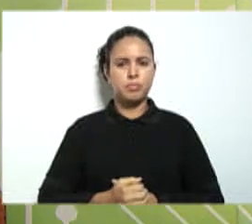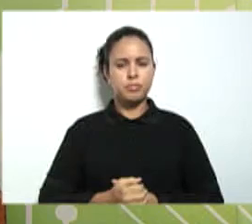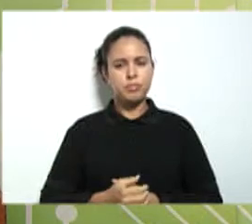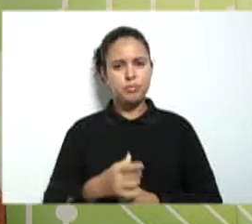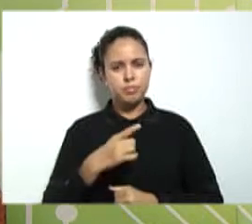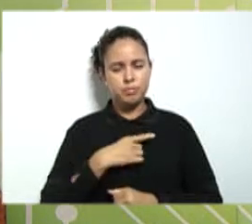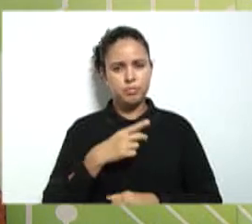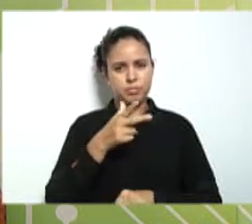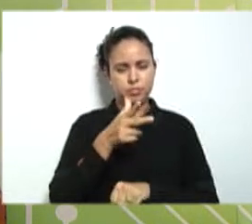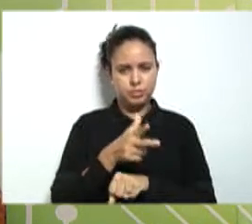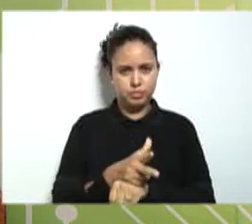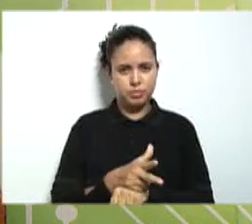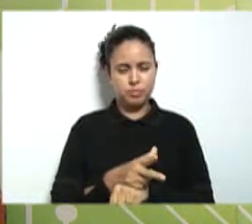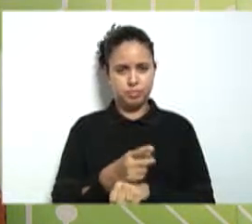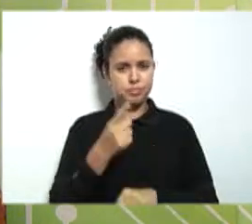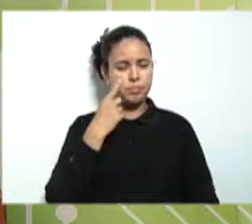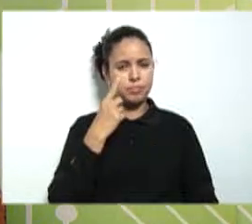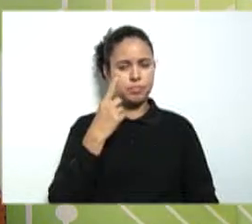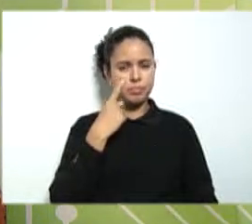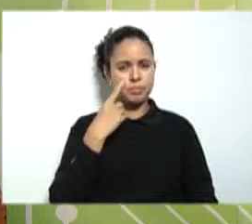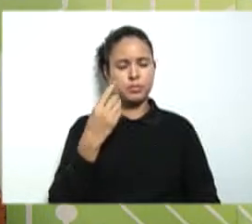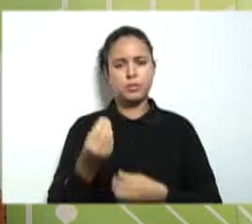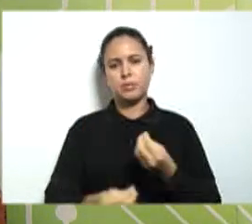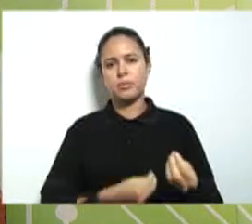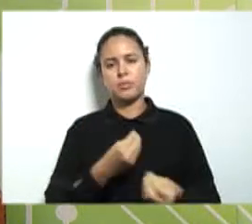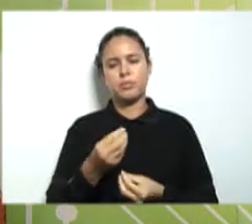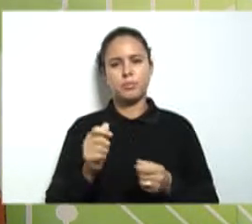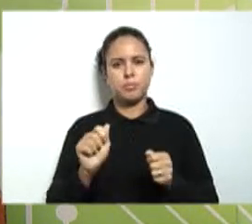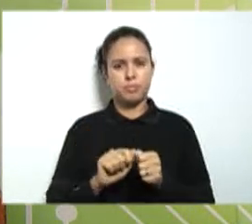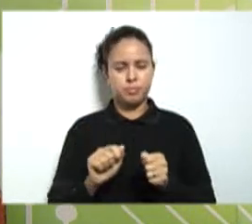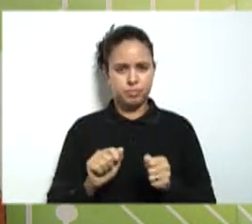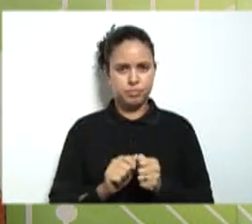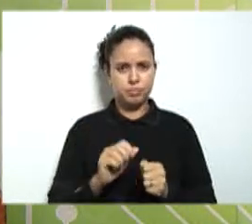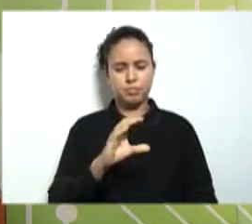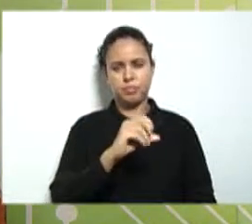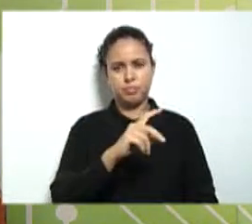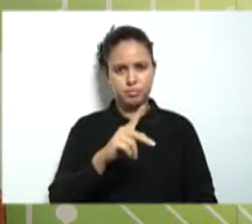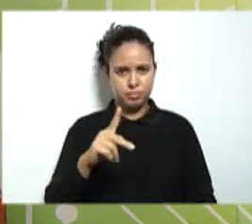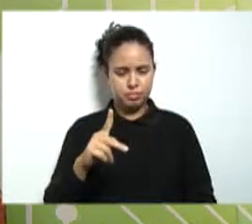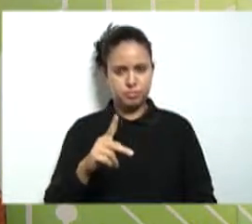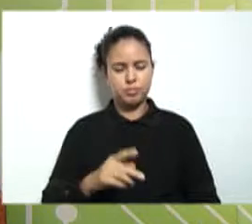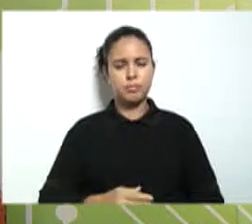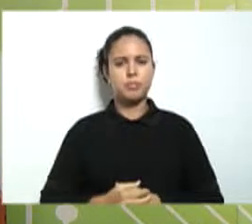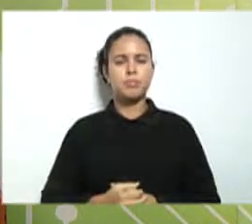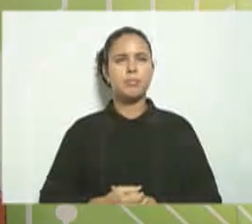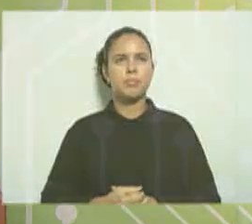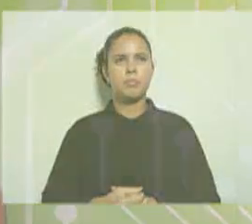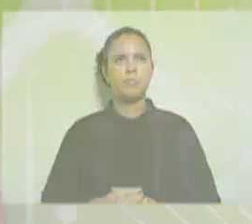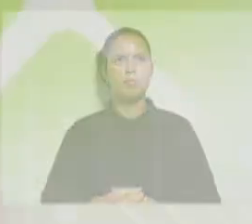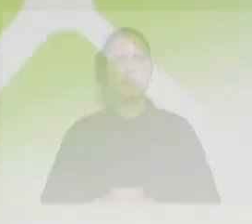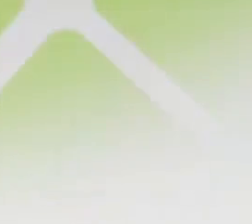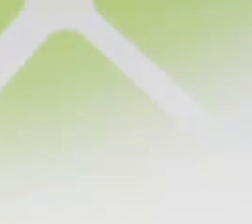preparamos um material também para ilustrar um pouco como a gente pode identificar uma cooperativa de produção.